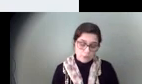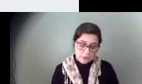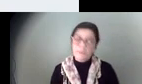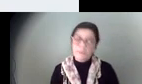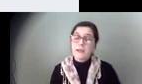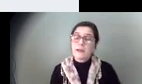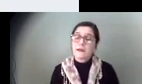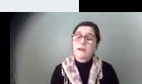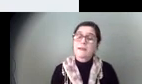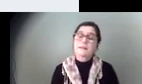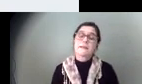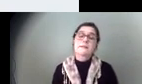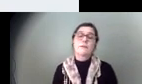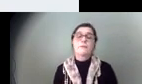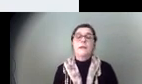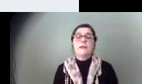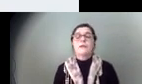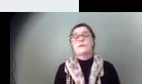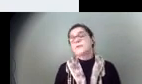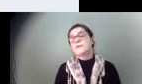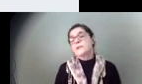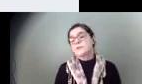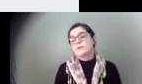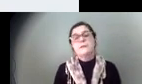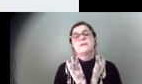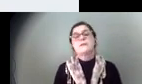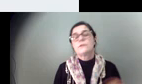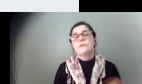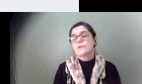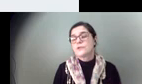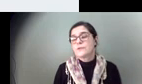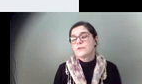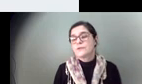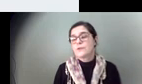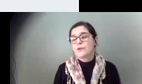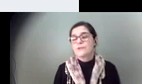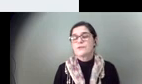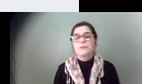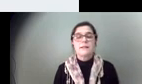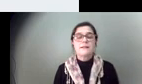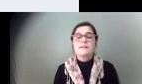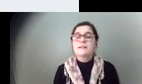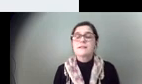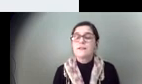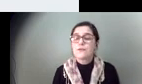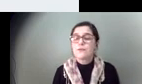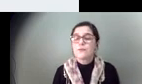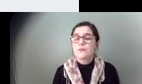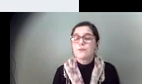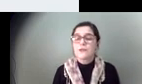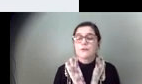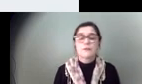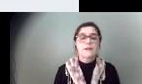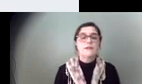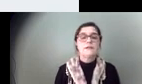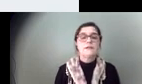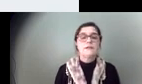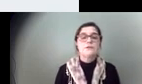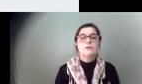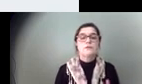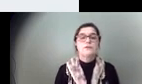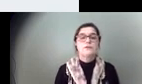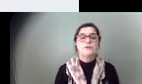pausa sobre essa questão e nós falamos sobre a dança, então nós tivemos o fórum sobre a dança e foi um momento muito